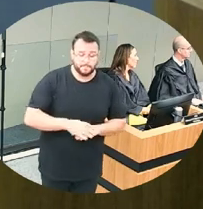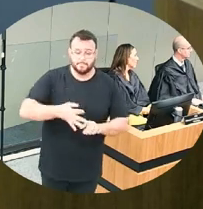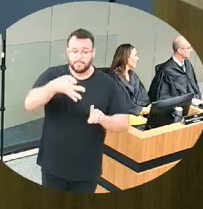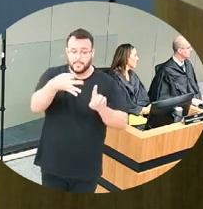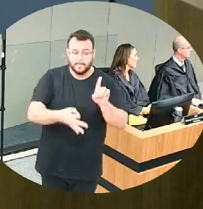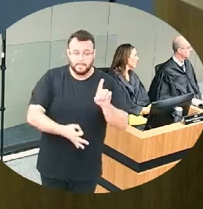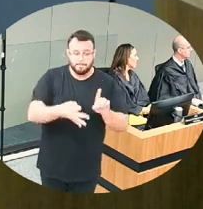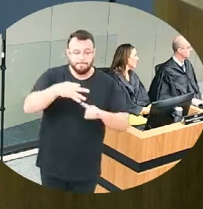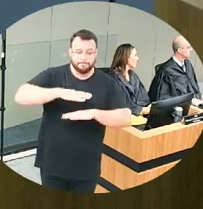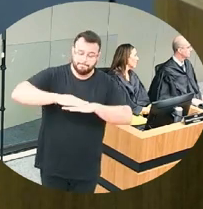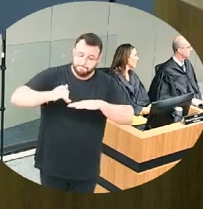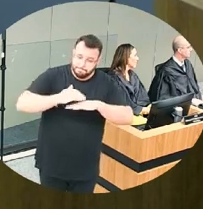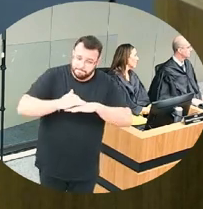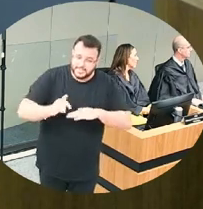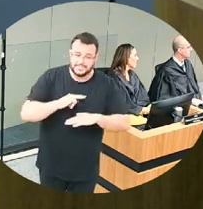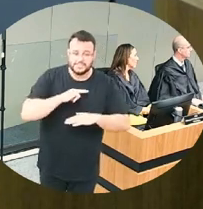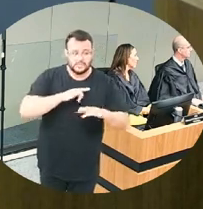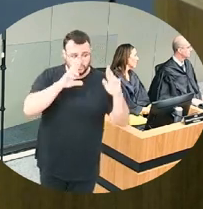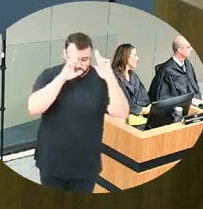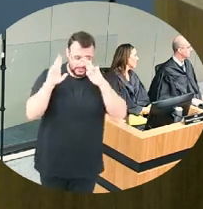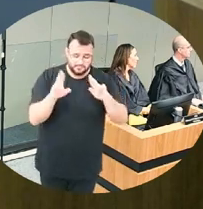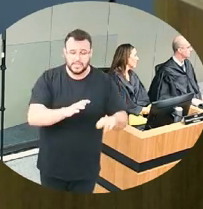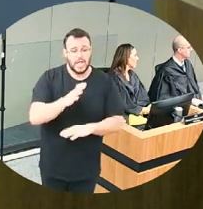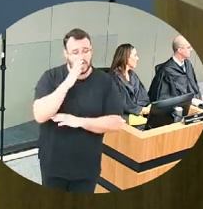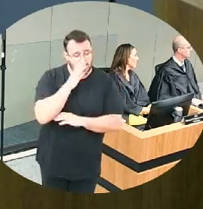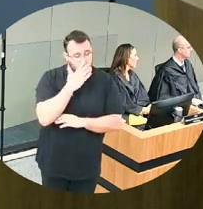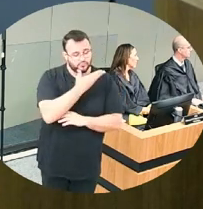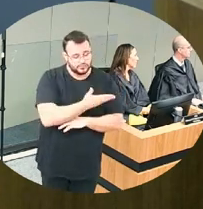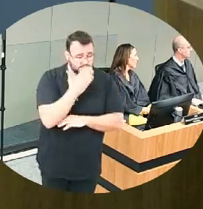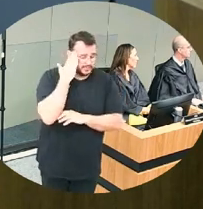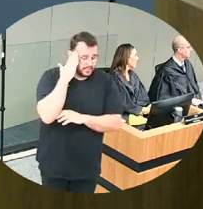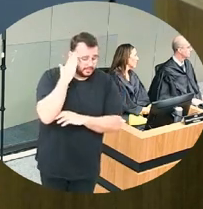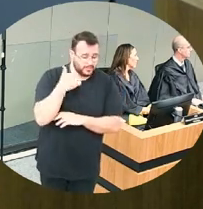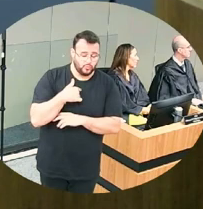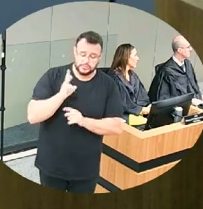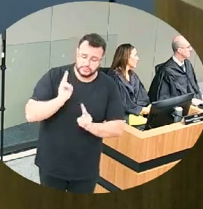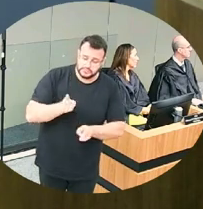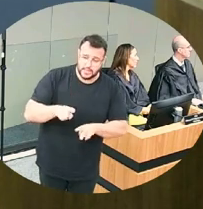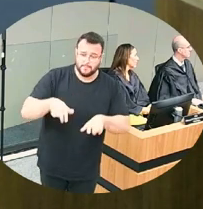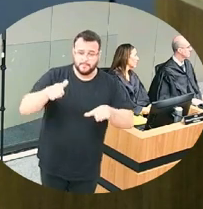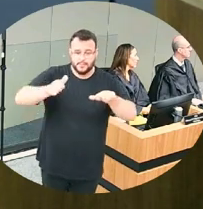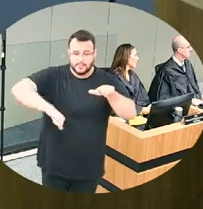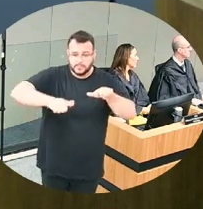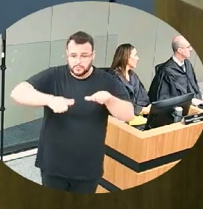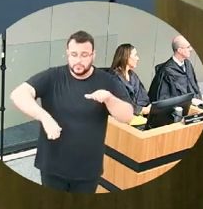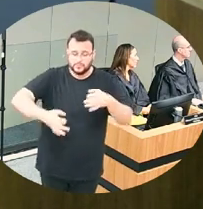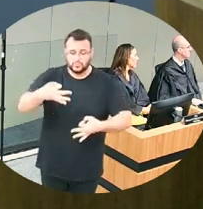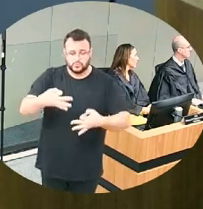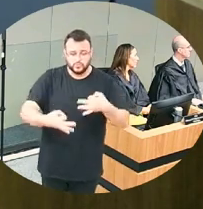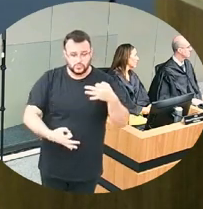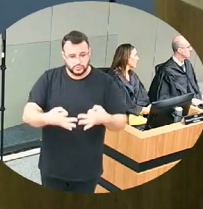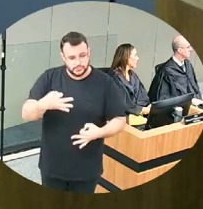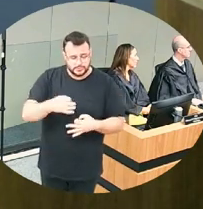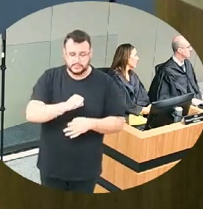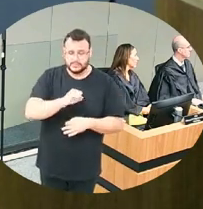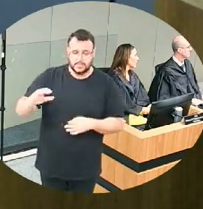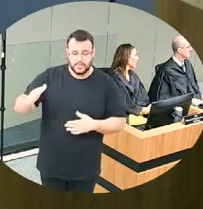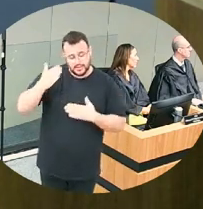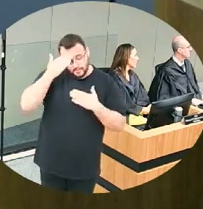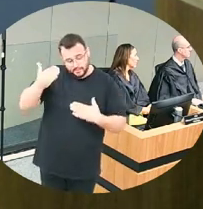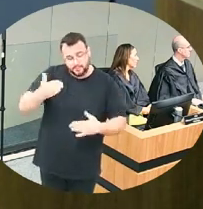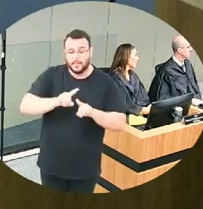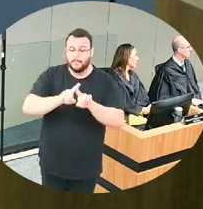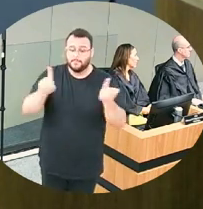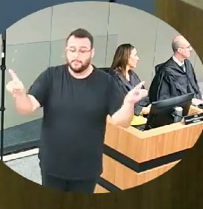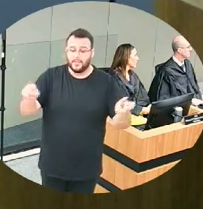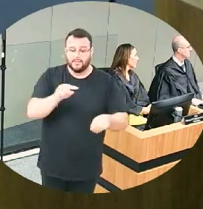Nar com todo o carinho com todo respeito com toda admiração que o senhor sabe que estou sempre no tribunal de justiça Santa Catarina e dos meus agradecimentos